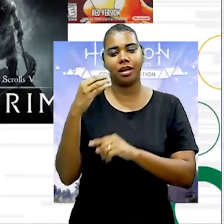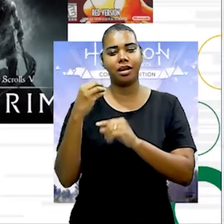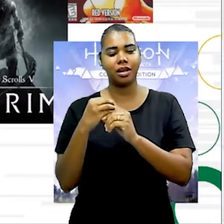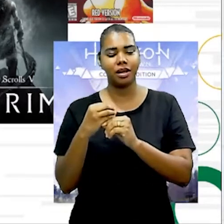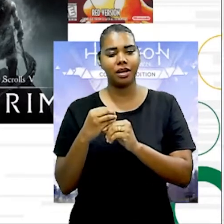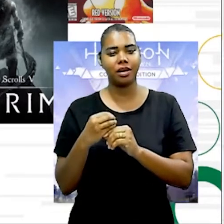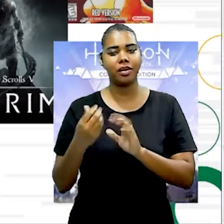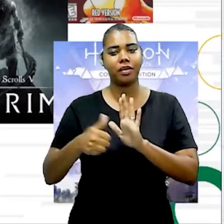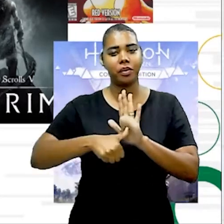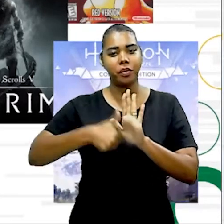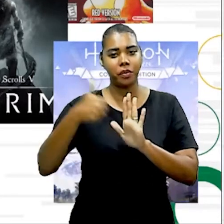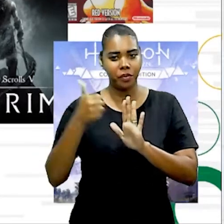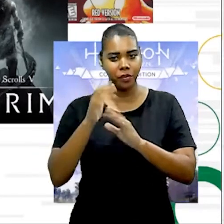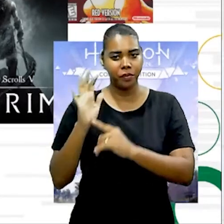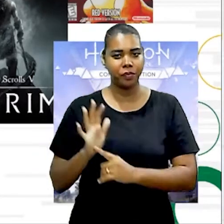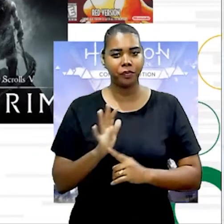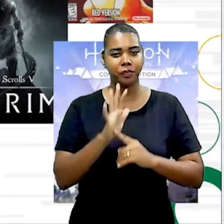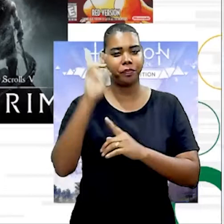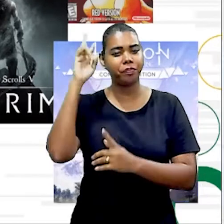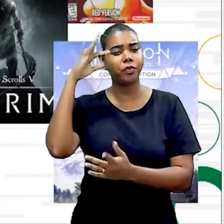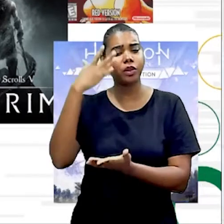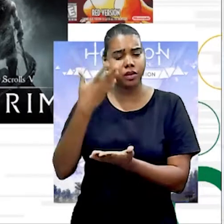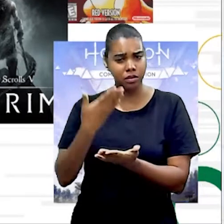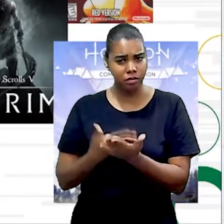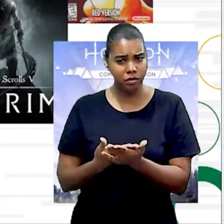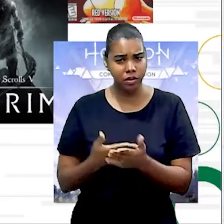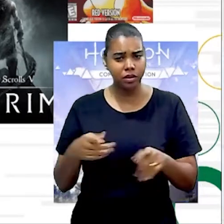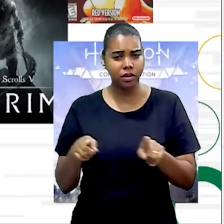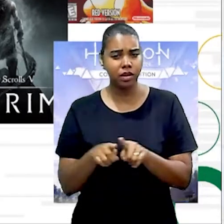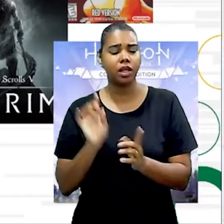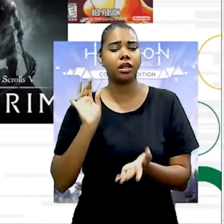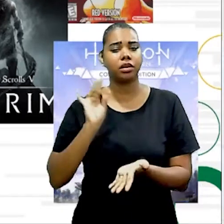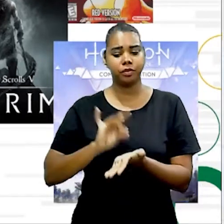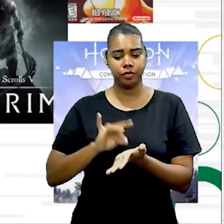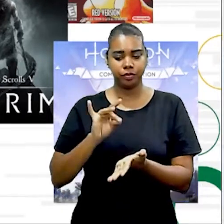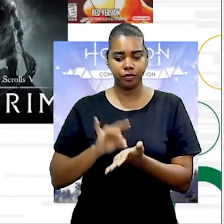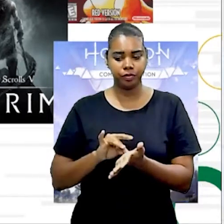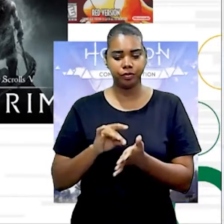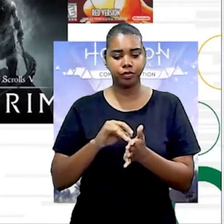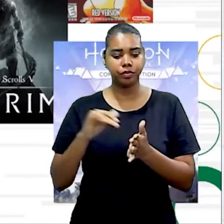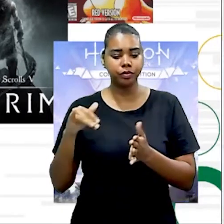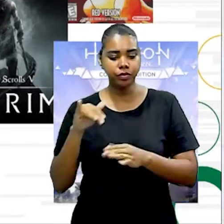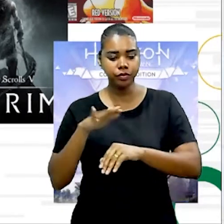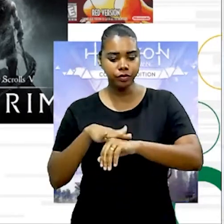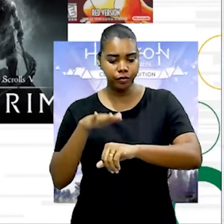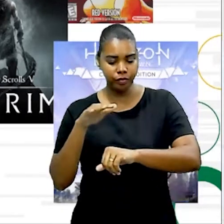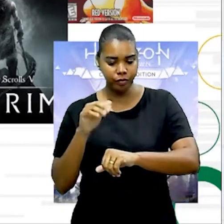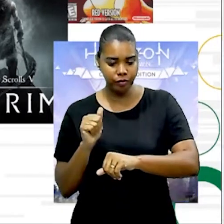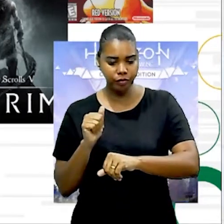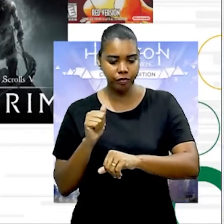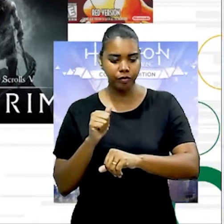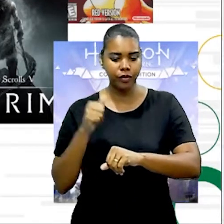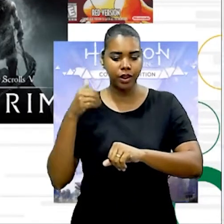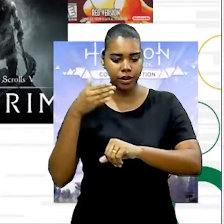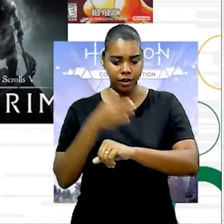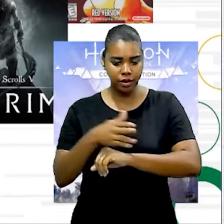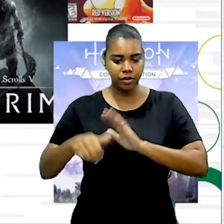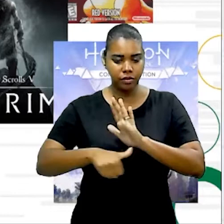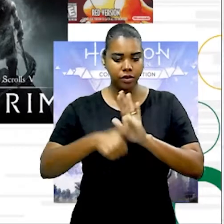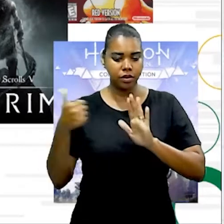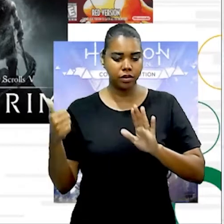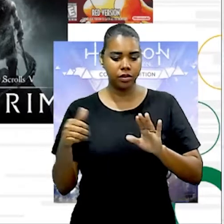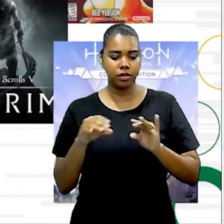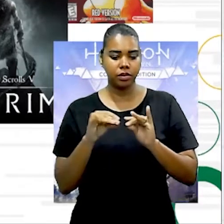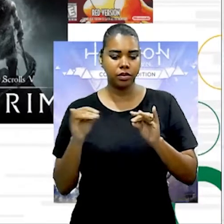ponto de intersecção para levar a história. A recusa ao chamado, o encontro com o mentor, travessia do primeiro limiar